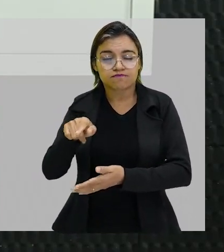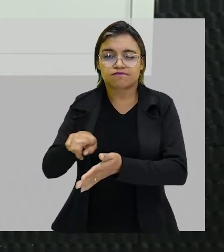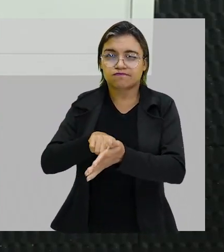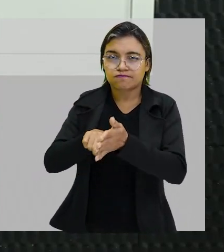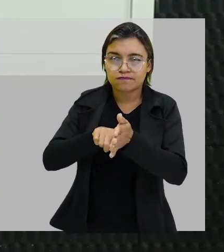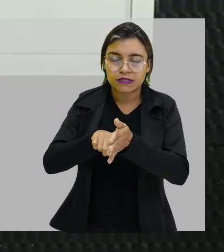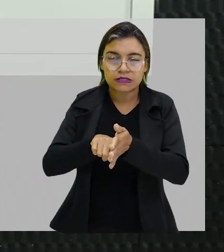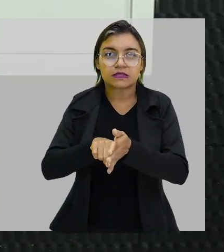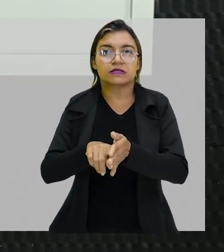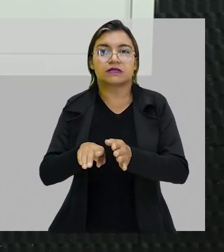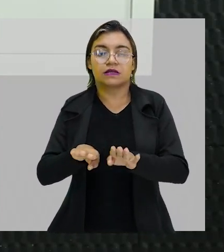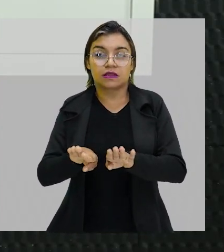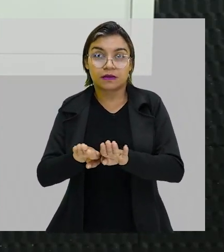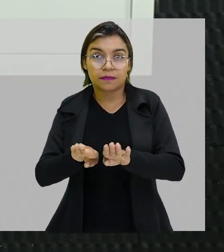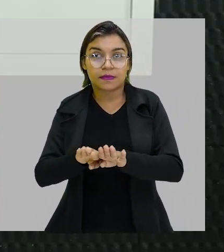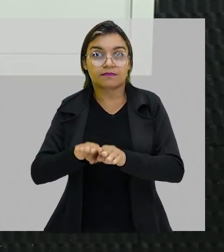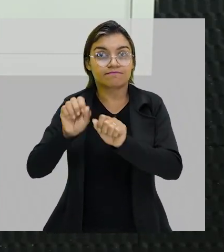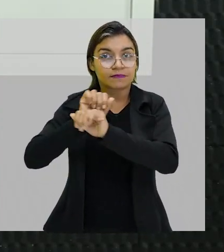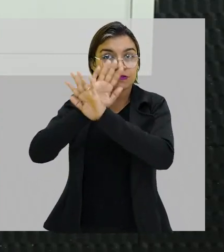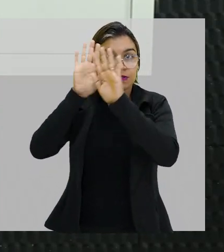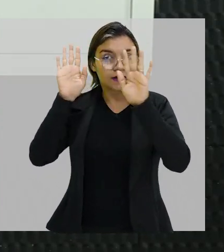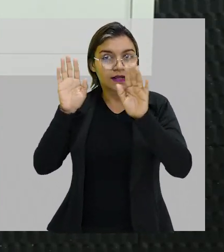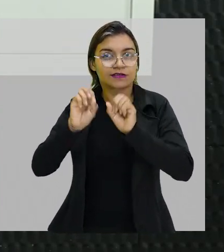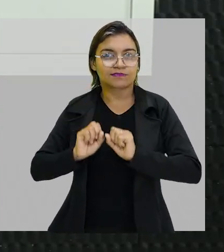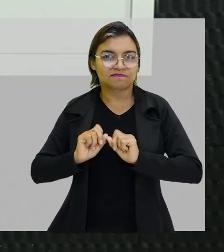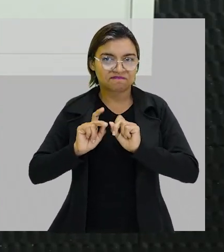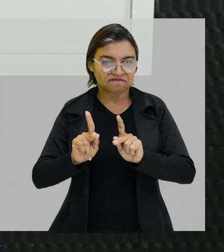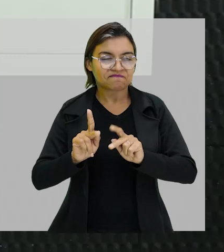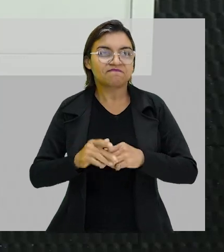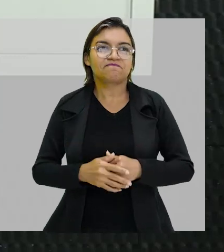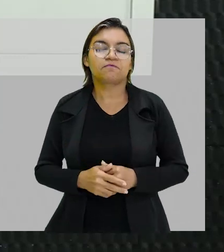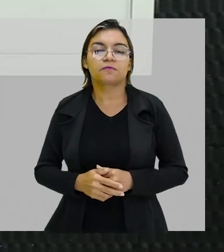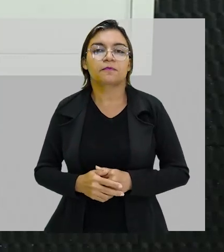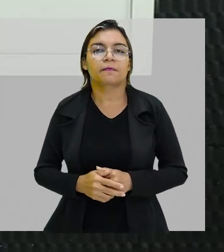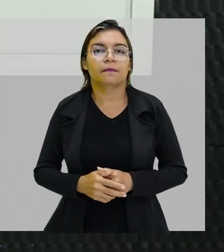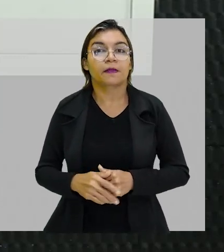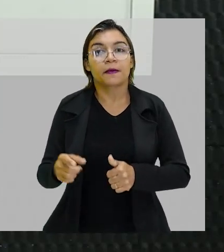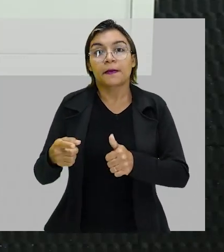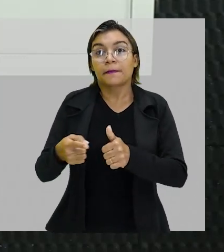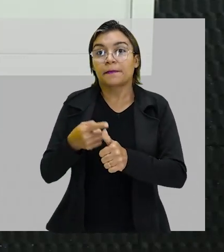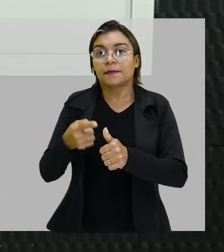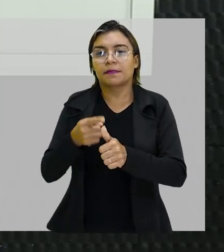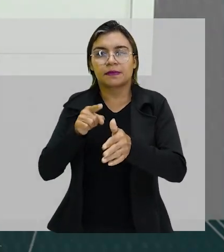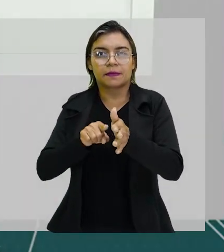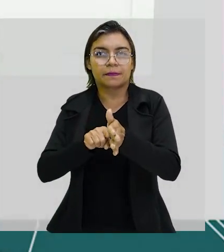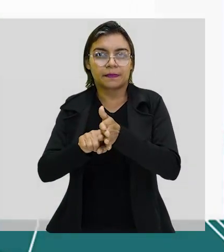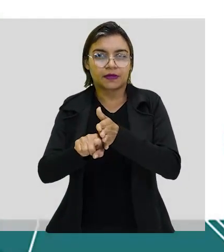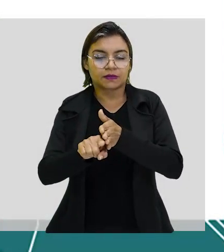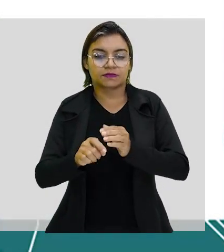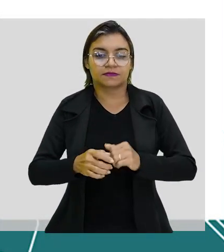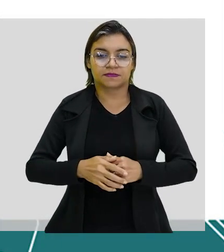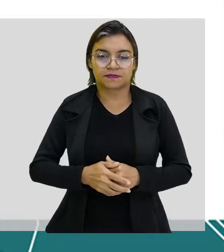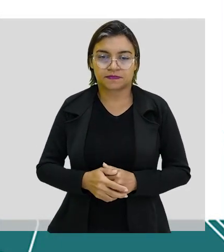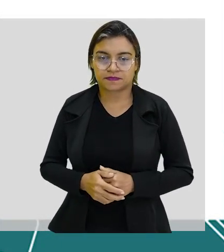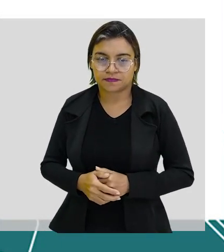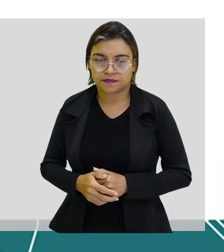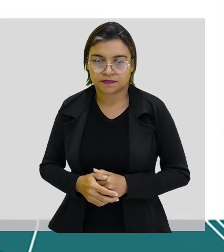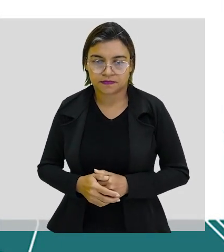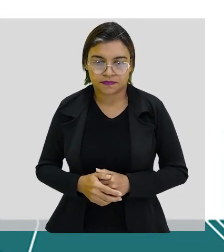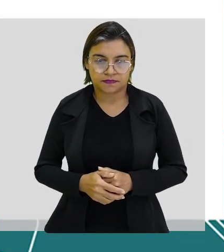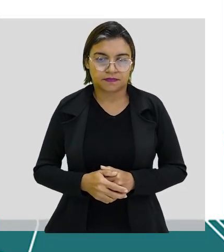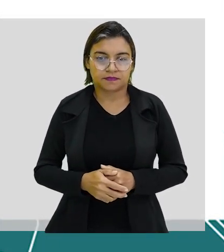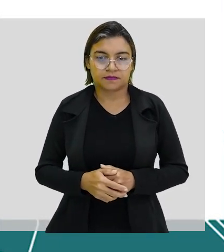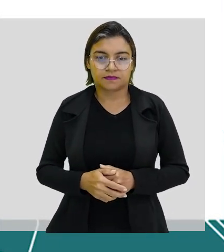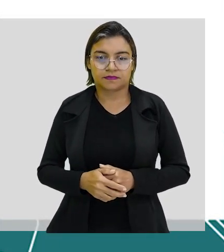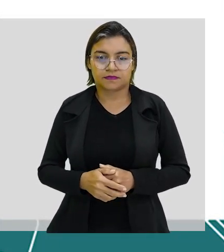o mais importante. Ok? Então fica ligadinho. Bom, então vamos para a primeira questão. A primeira questão diz o seguinte: